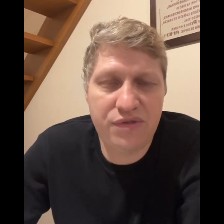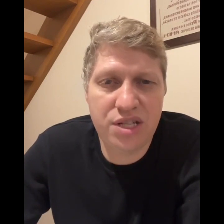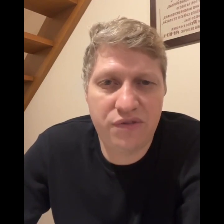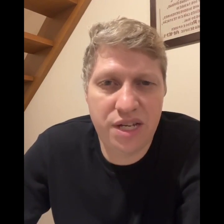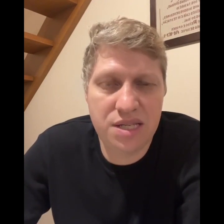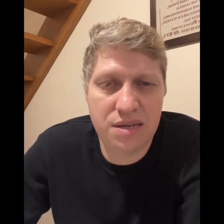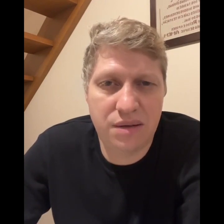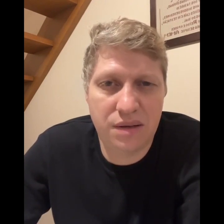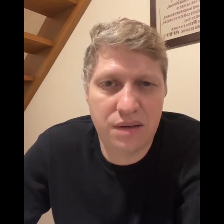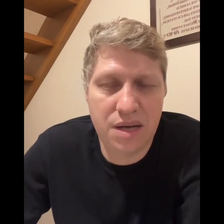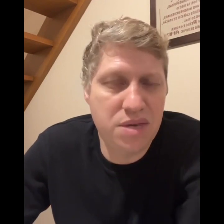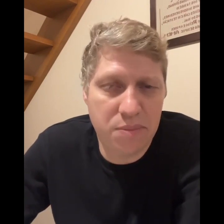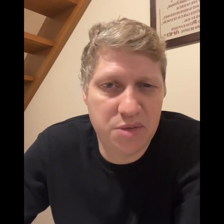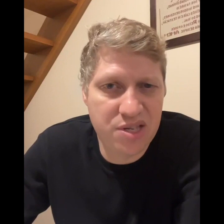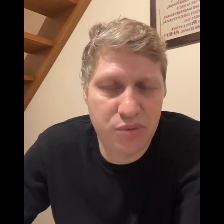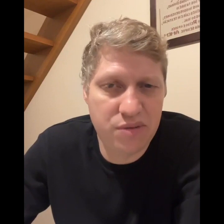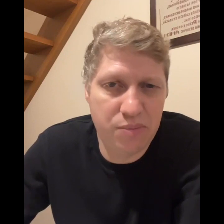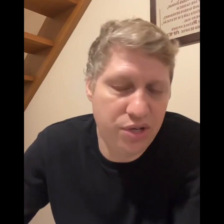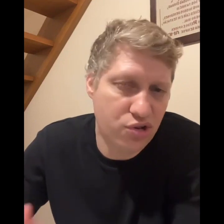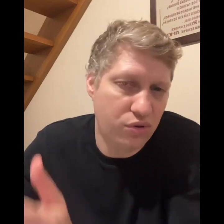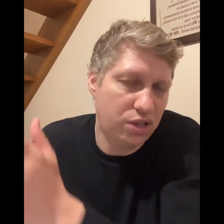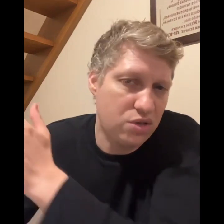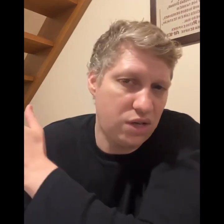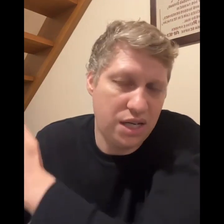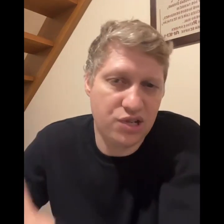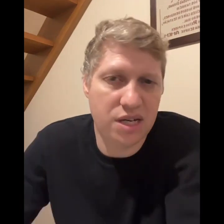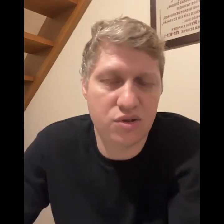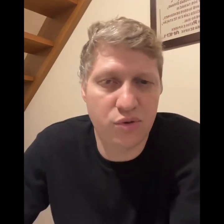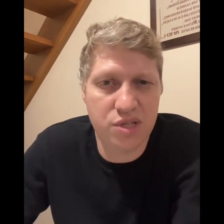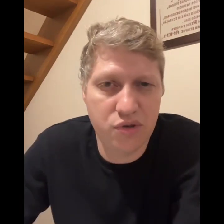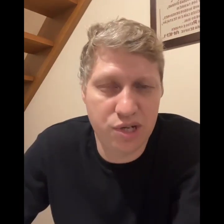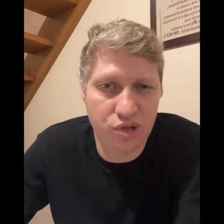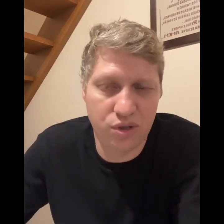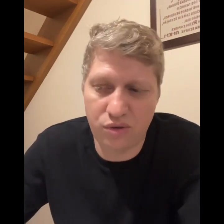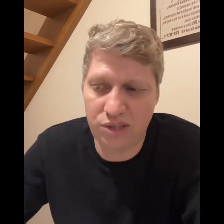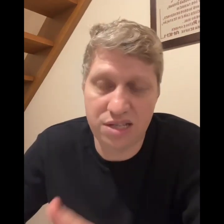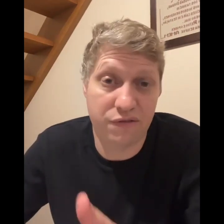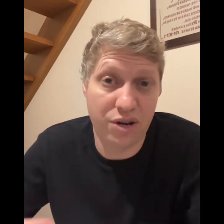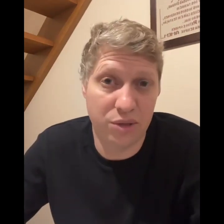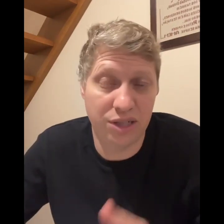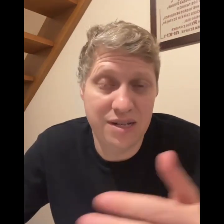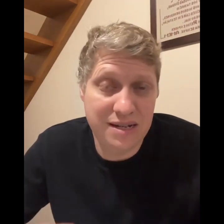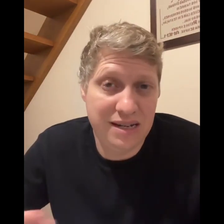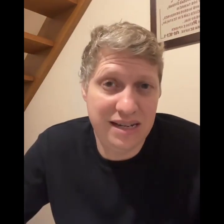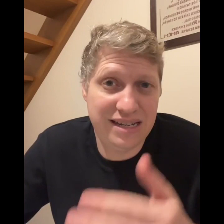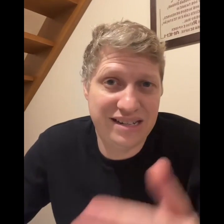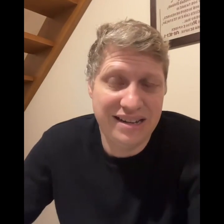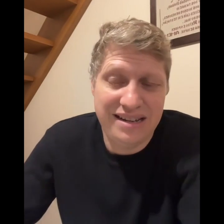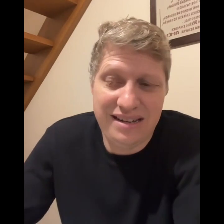o tanto que pode fazer diferença a minha participação, por exemplo, na política. Eu contei a história lá de trás, como eu conheci o embaixador e como dessa forma, né,